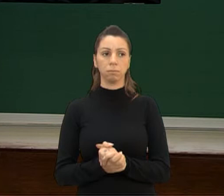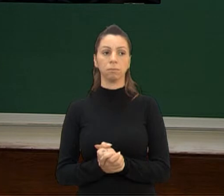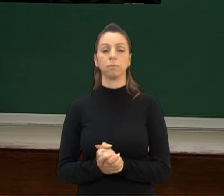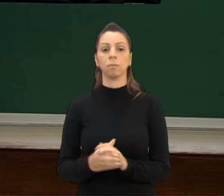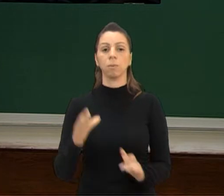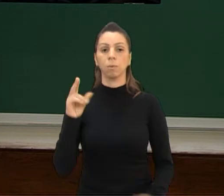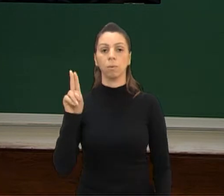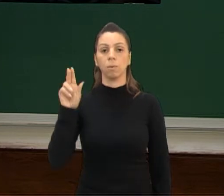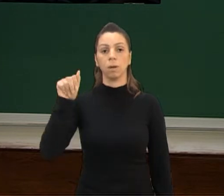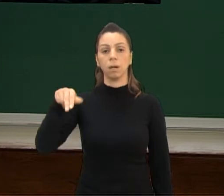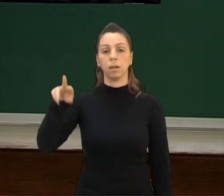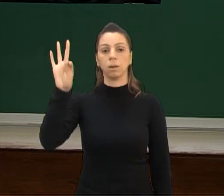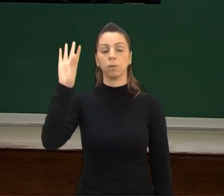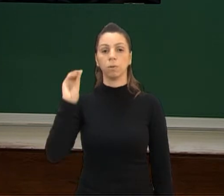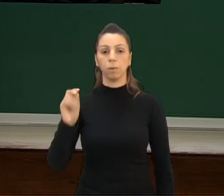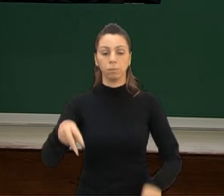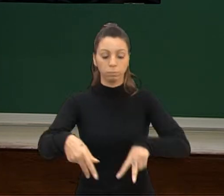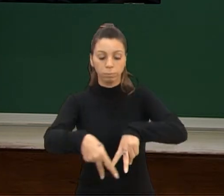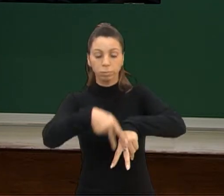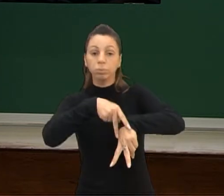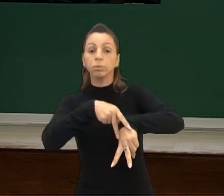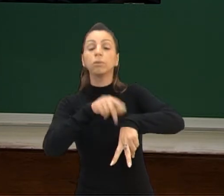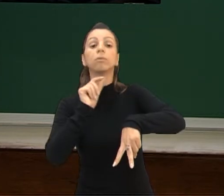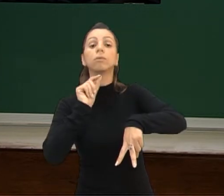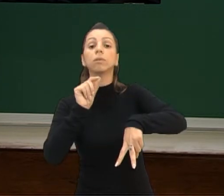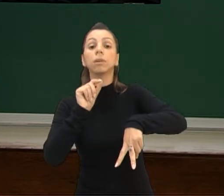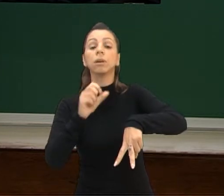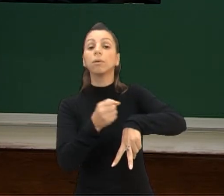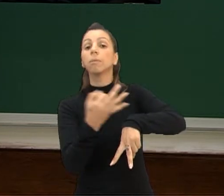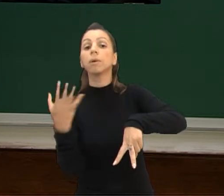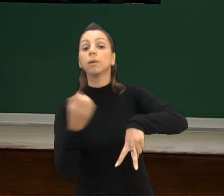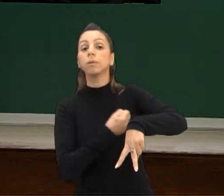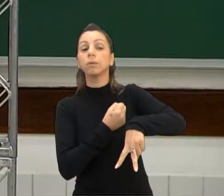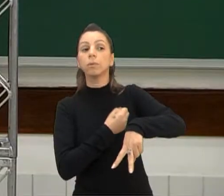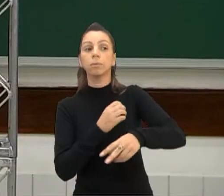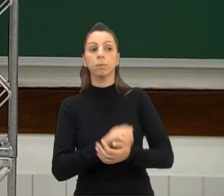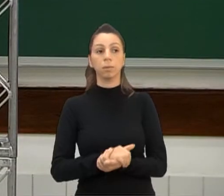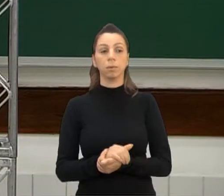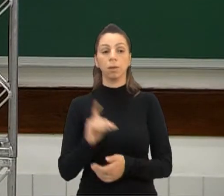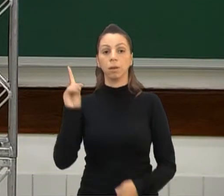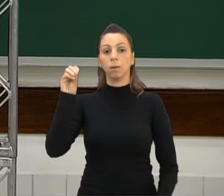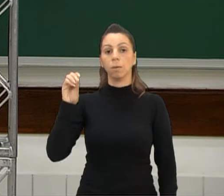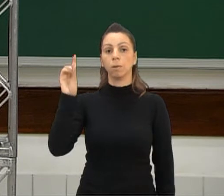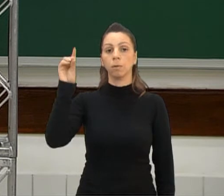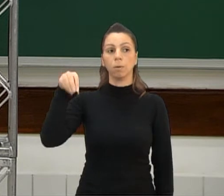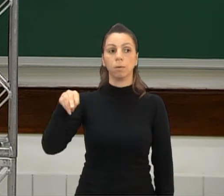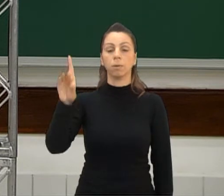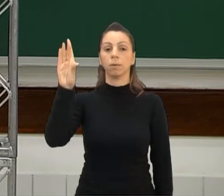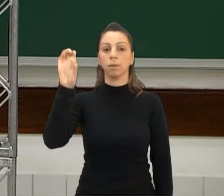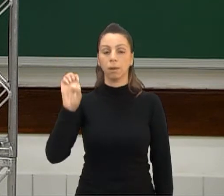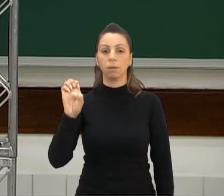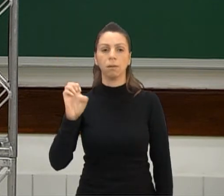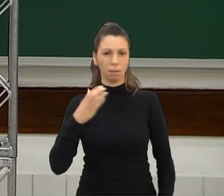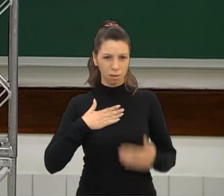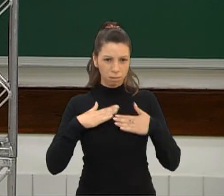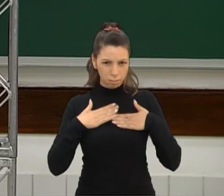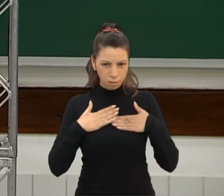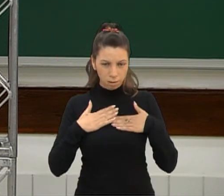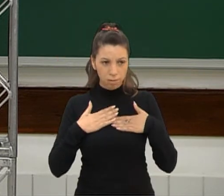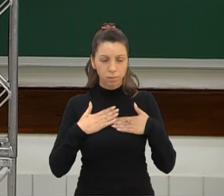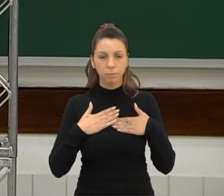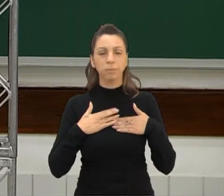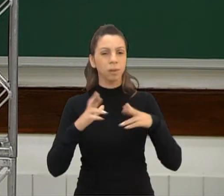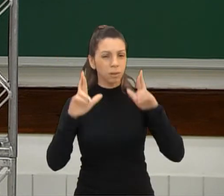jeans? De onde vêm nestes chicos? De onde vêm? Tranquilo? Eu creio que sim. A ver,